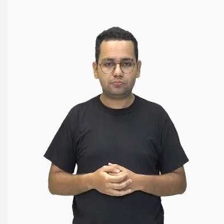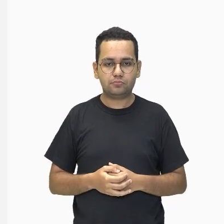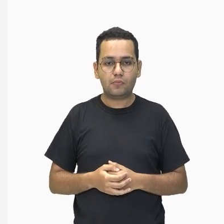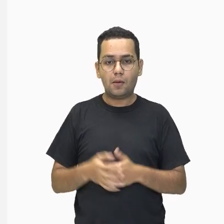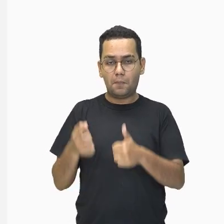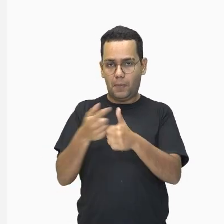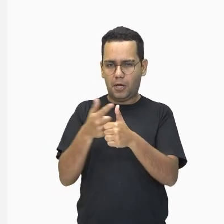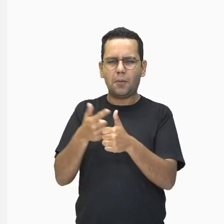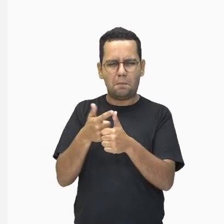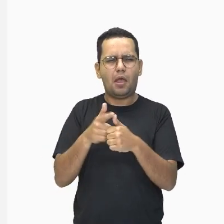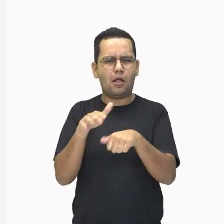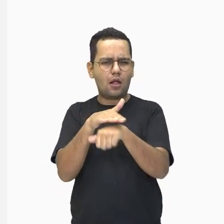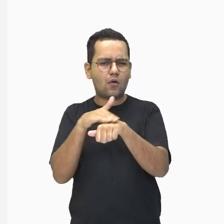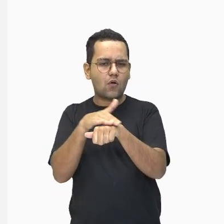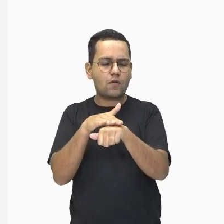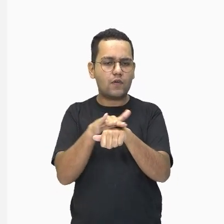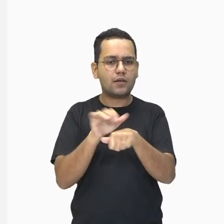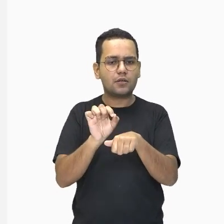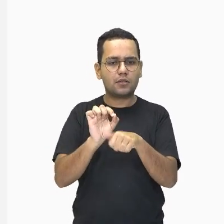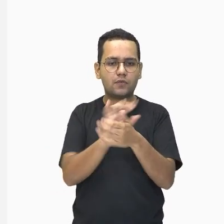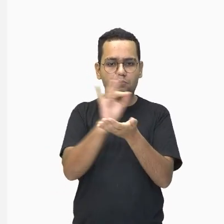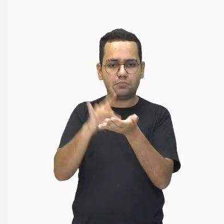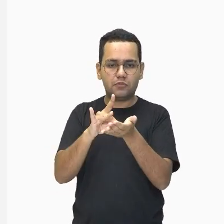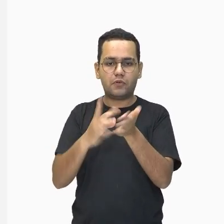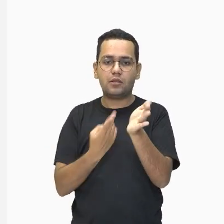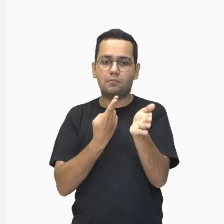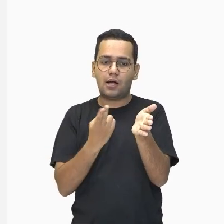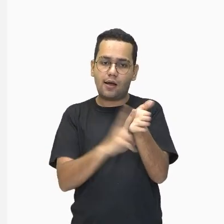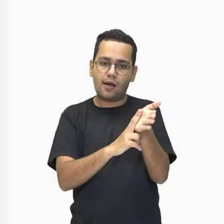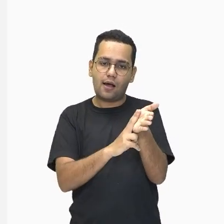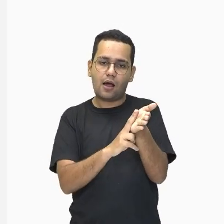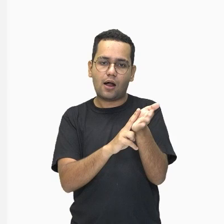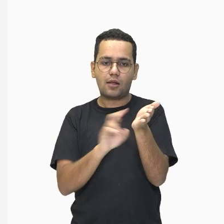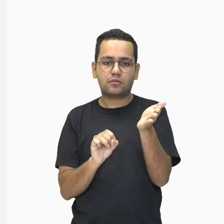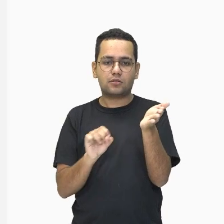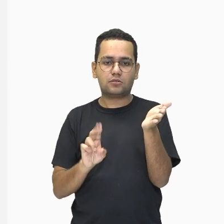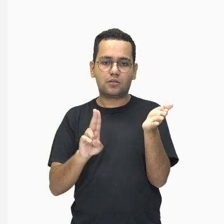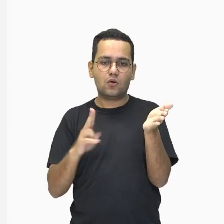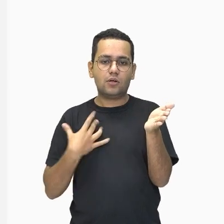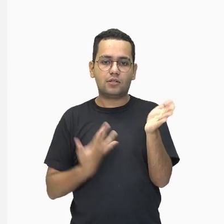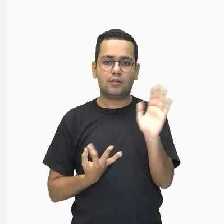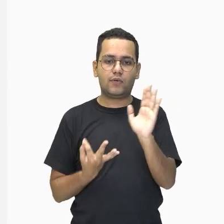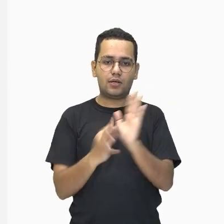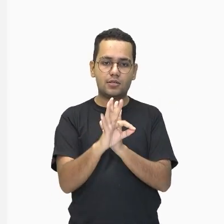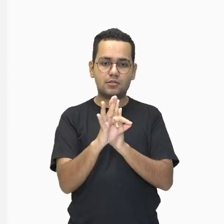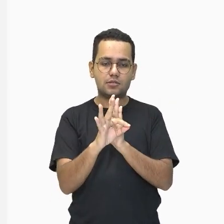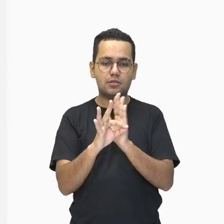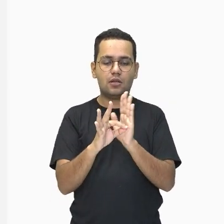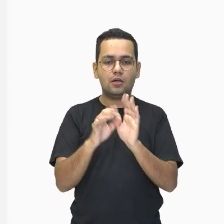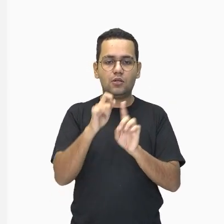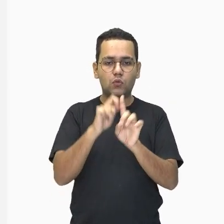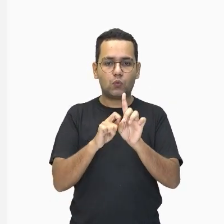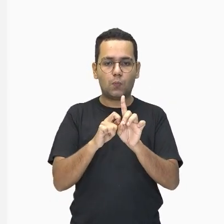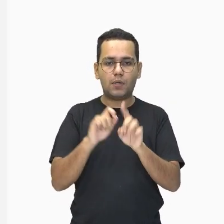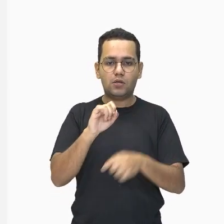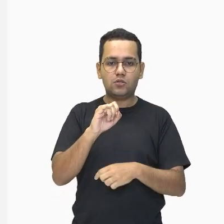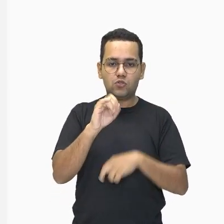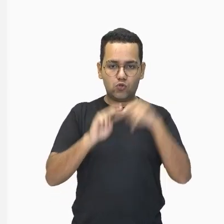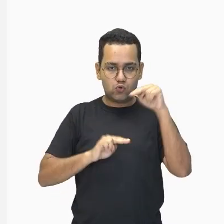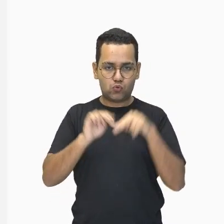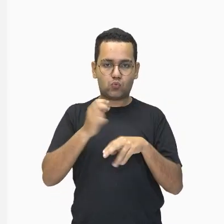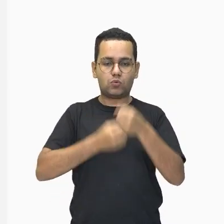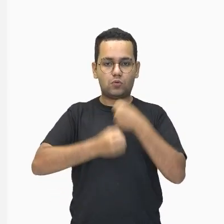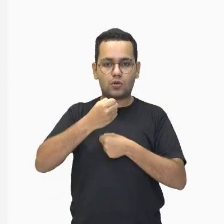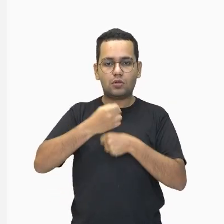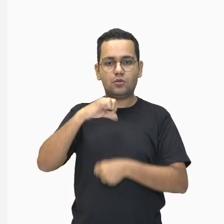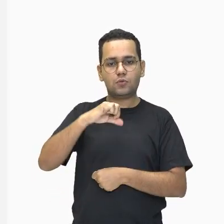intento acabou sendo consolidado com a Carta das Nações Unidas, assinada em junho de 1945,